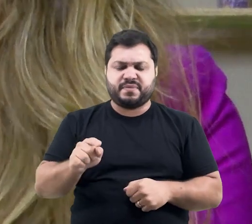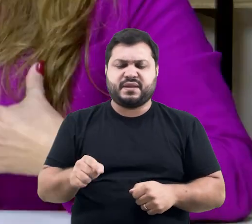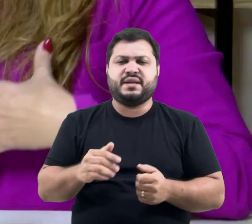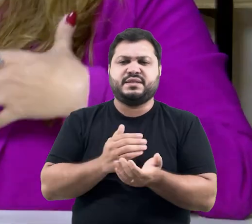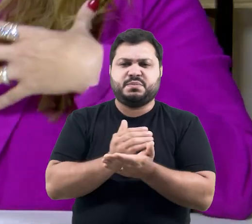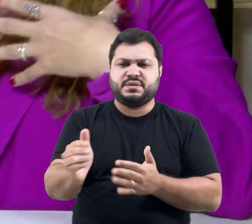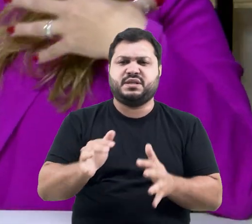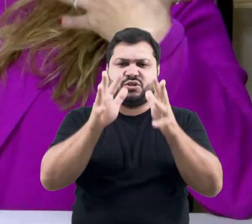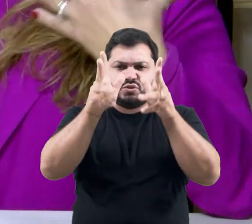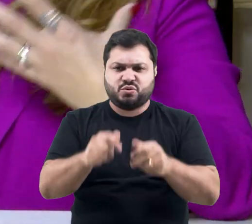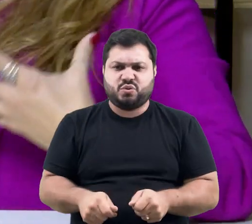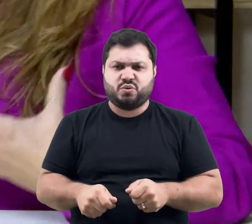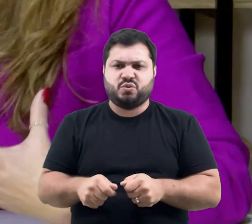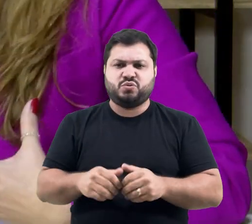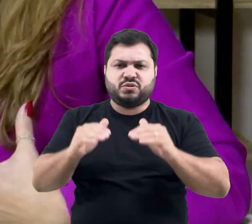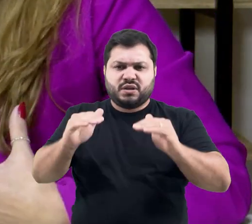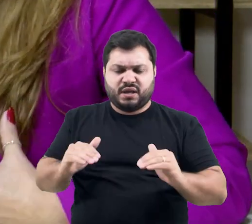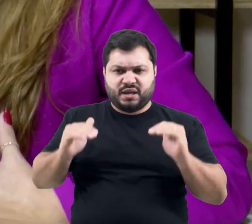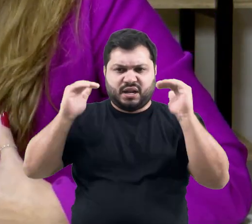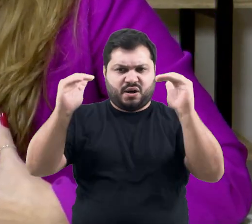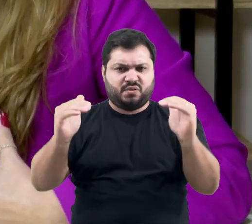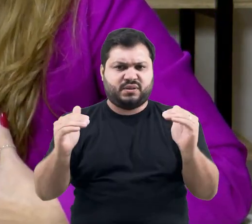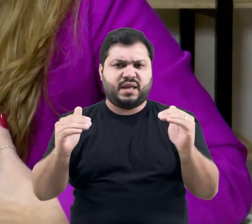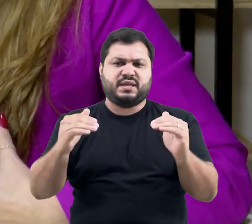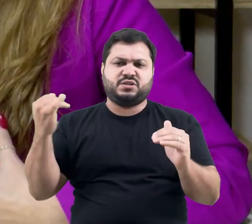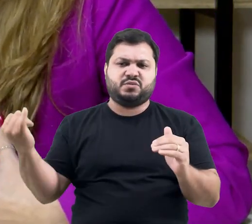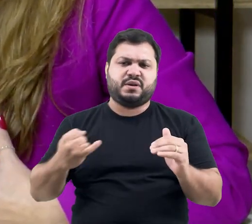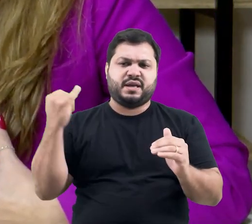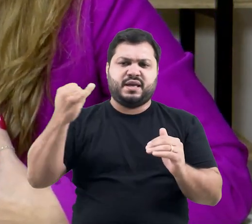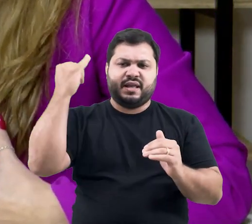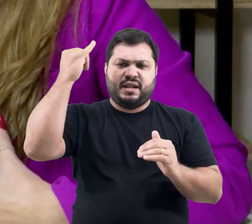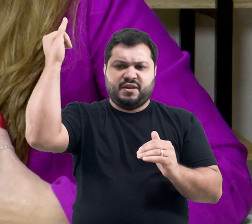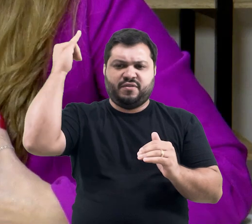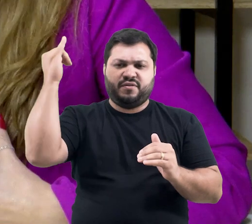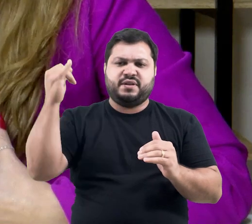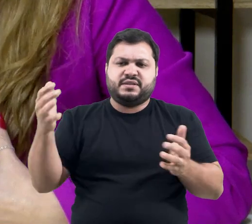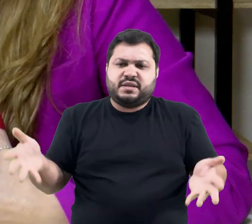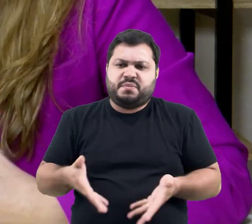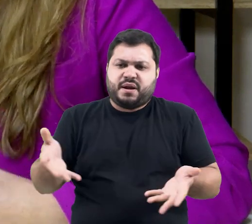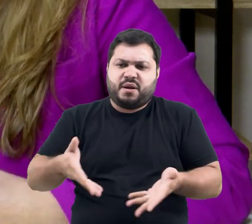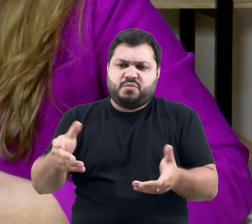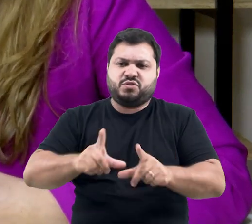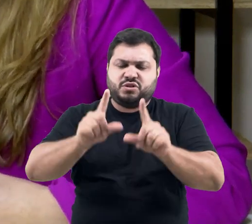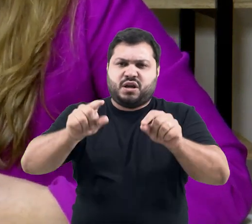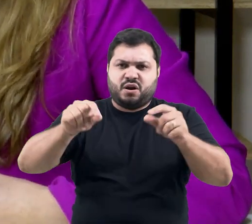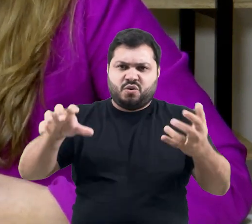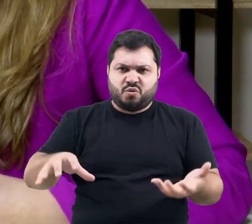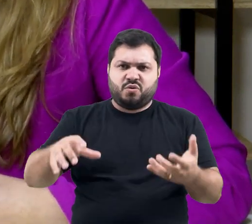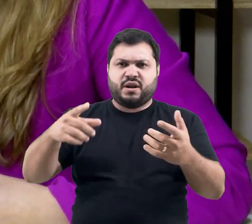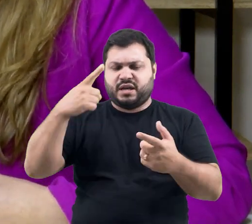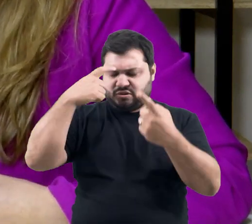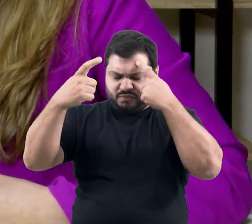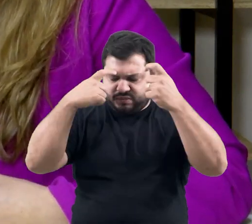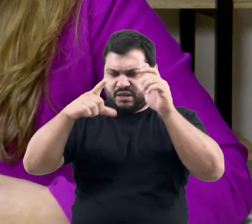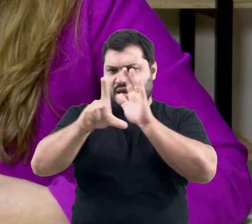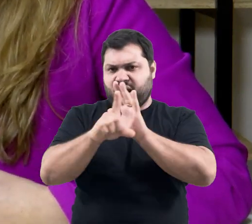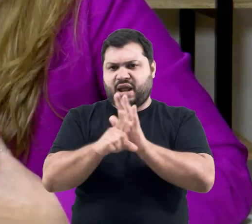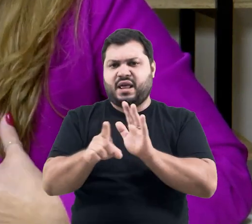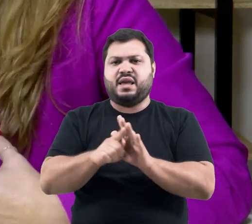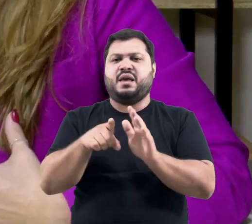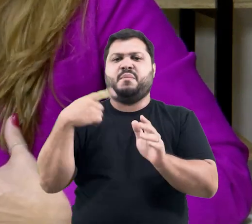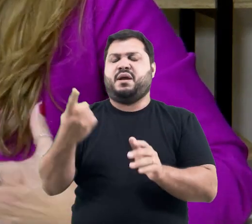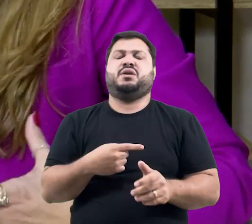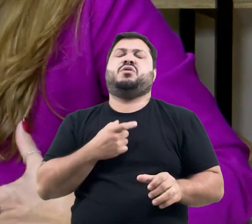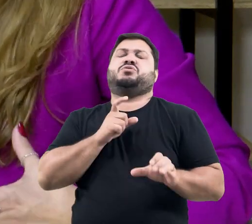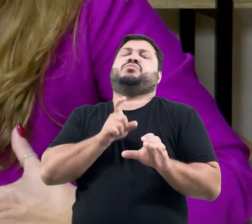necessária. Esses precedentes todos enaltecem uma relevância da pauta para impulsionar o Congresso a legislar sobre as matérias,